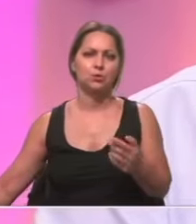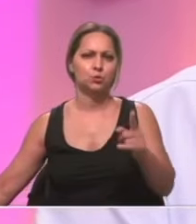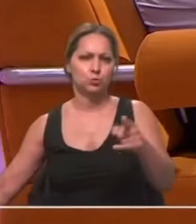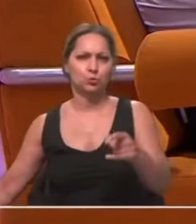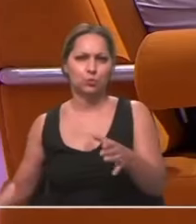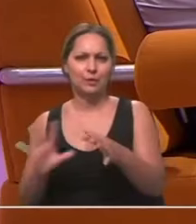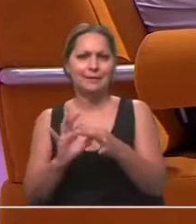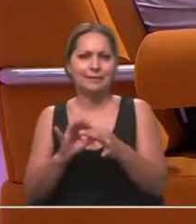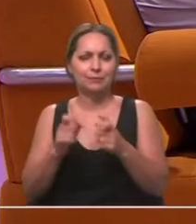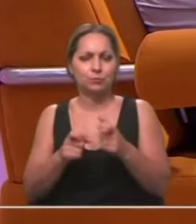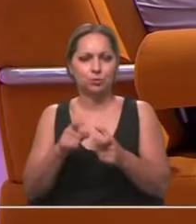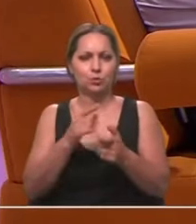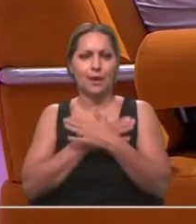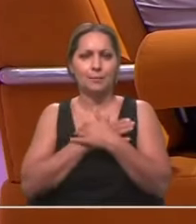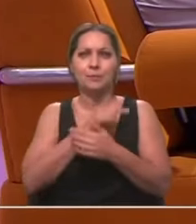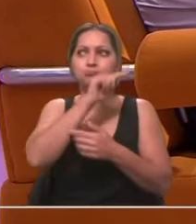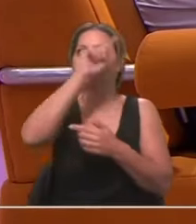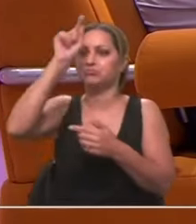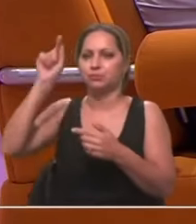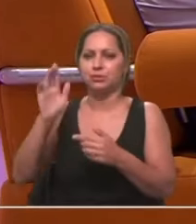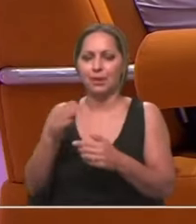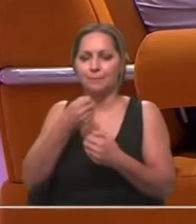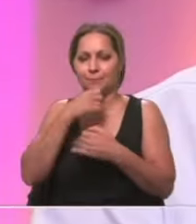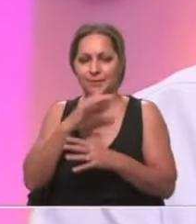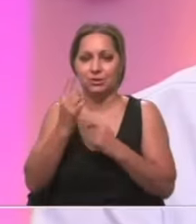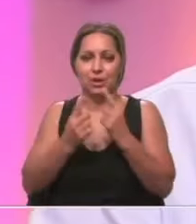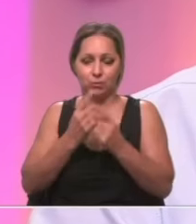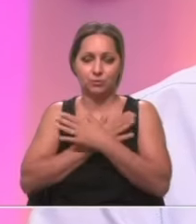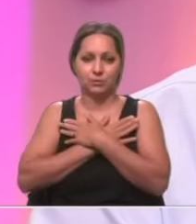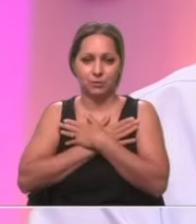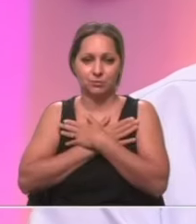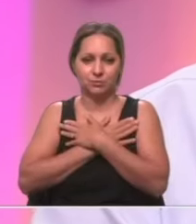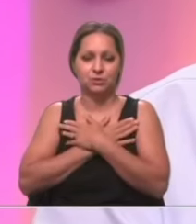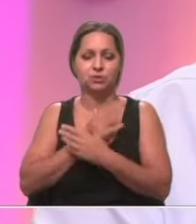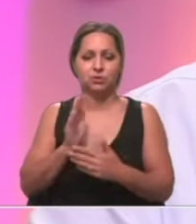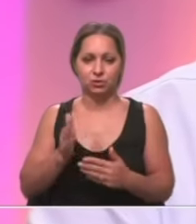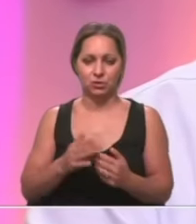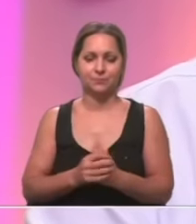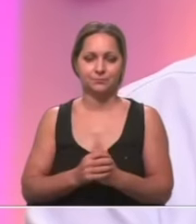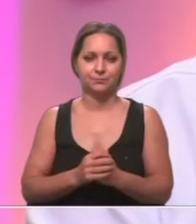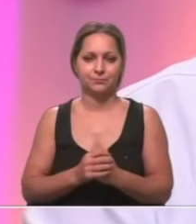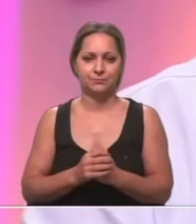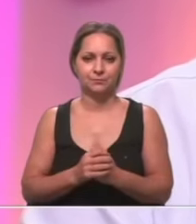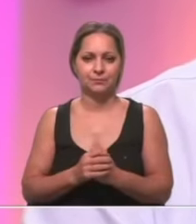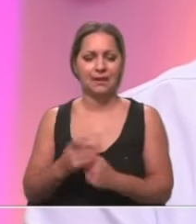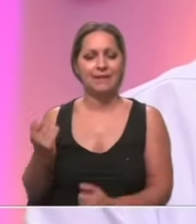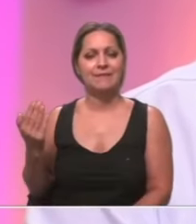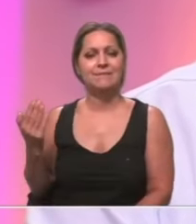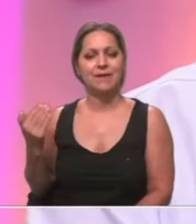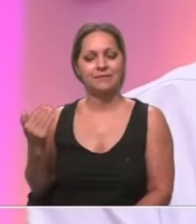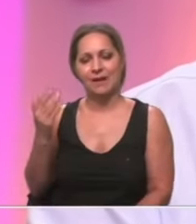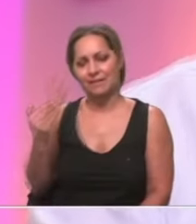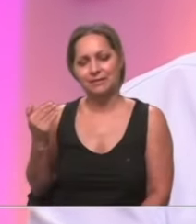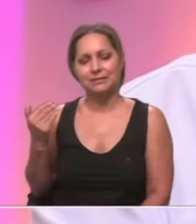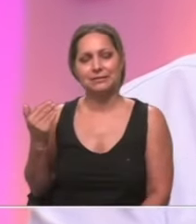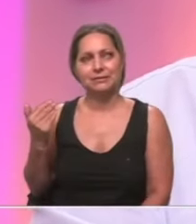tu tens amigos em toda a parte, já perdeste alguns. E... Já foi, e não foi, ultimamente não tem sido fácil. Não tem